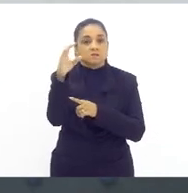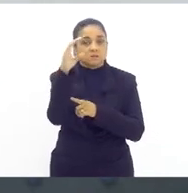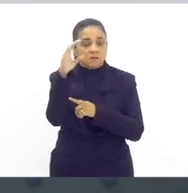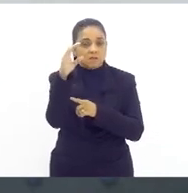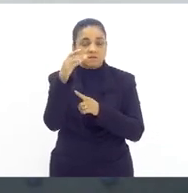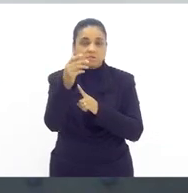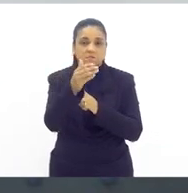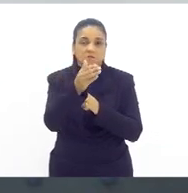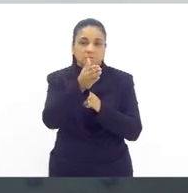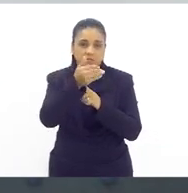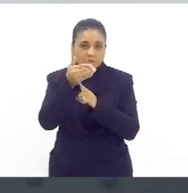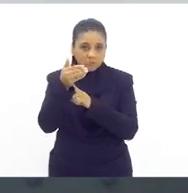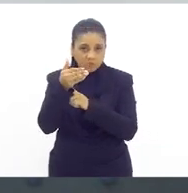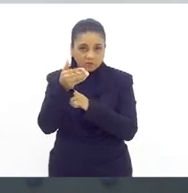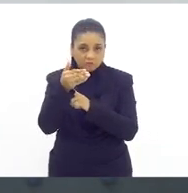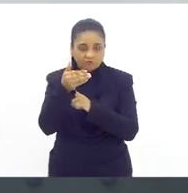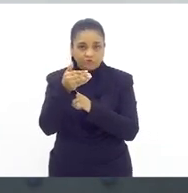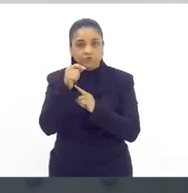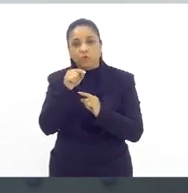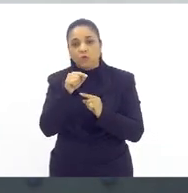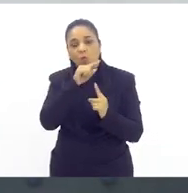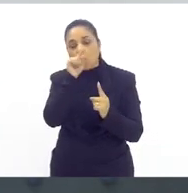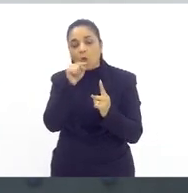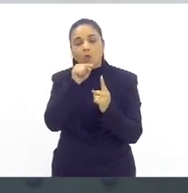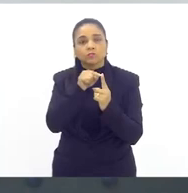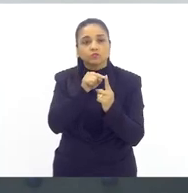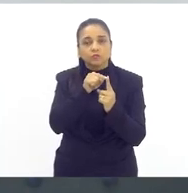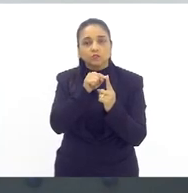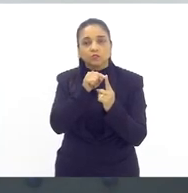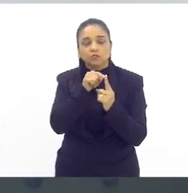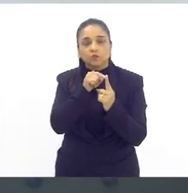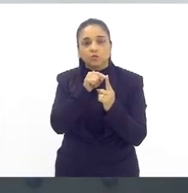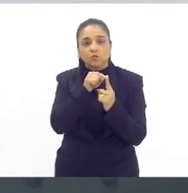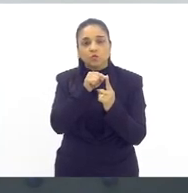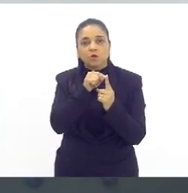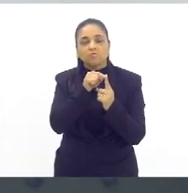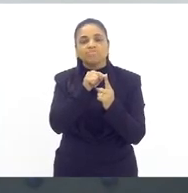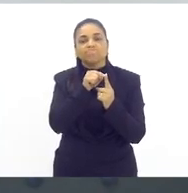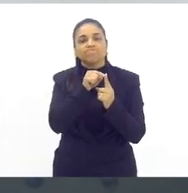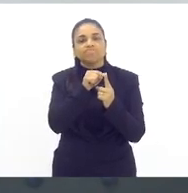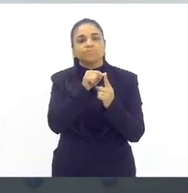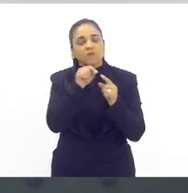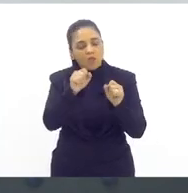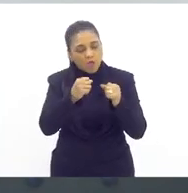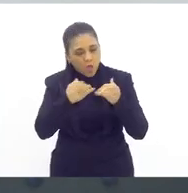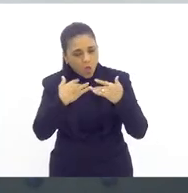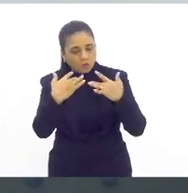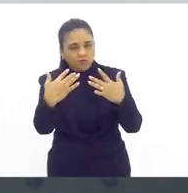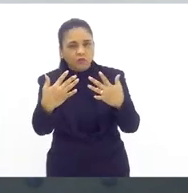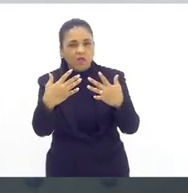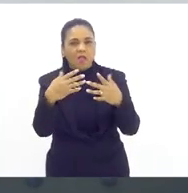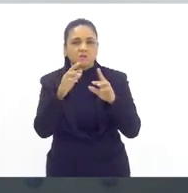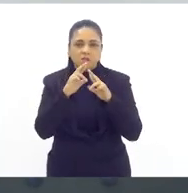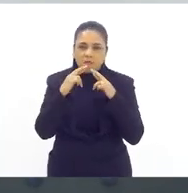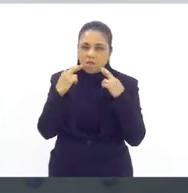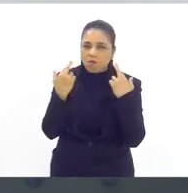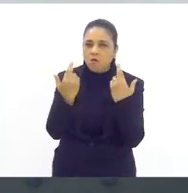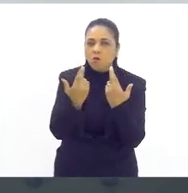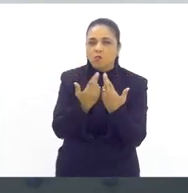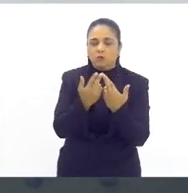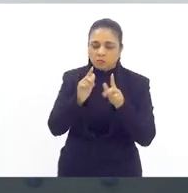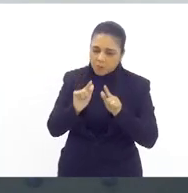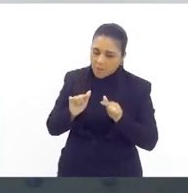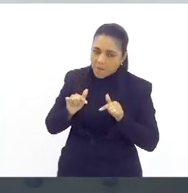e o intuito é fazer um conjunto de audiências reuniões iniciativas